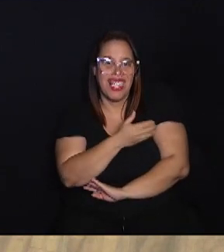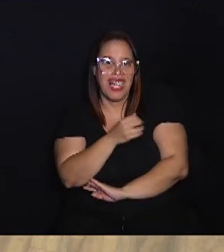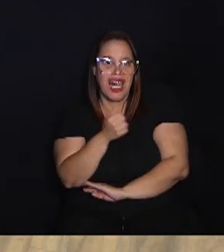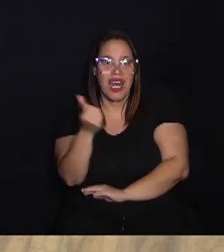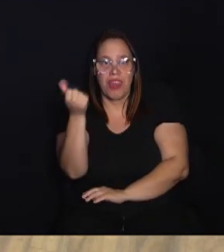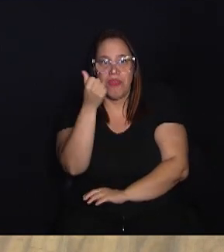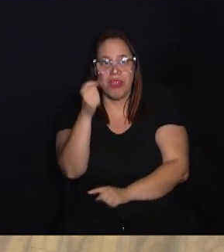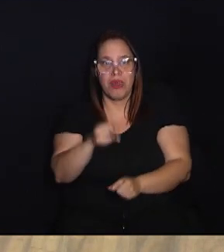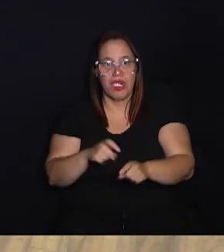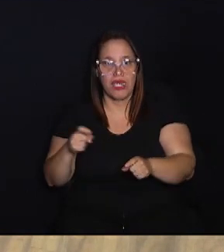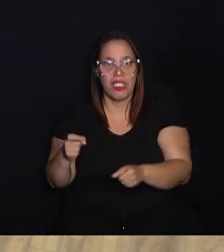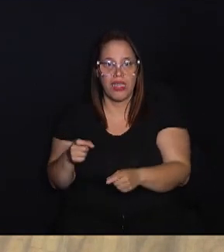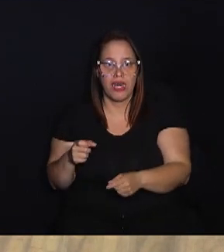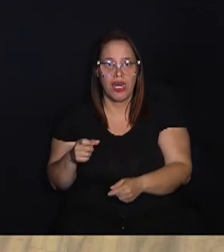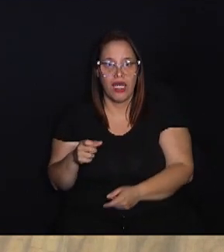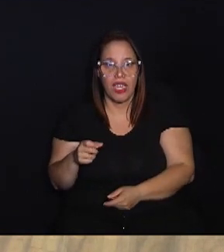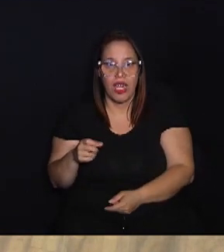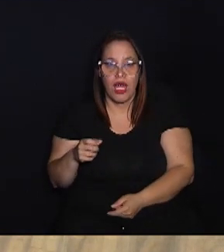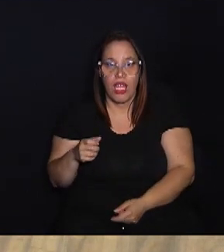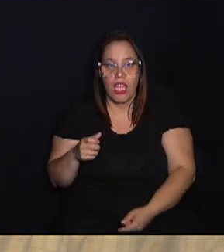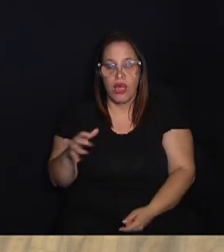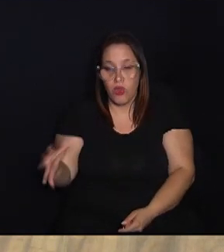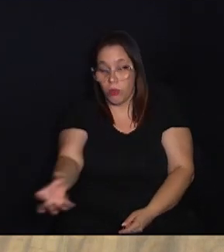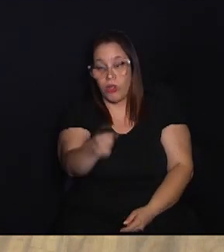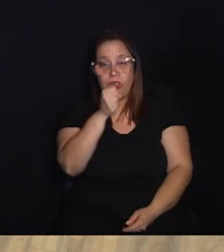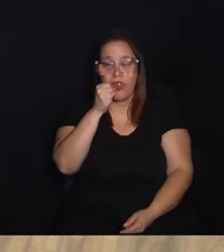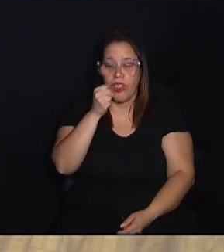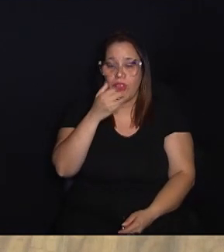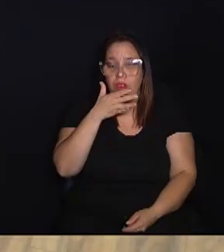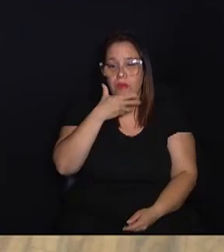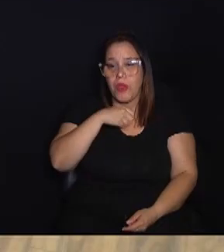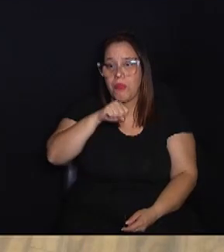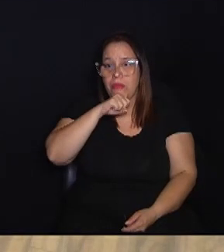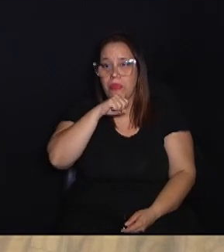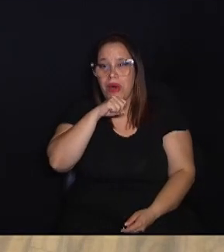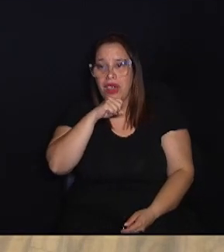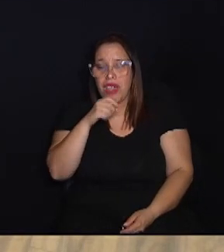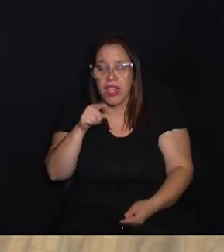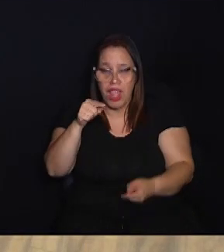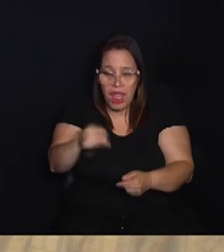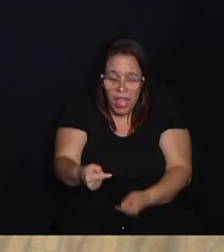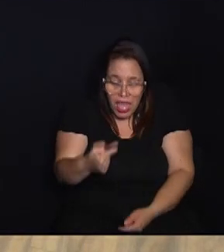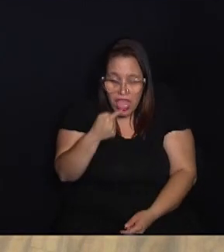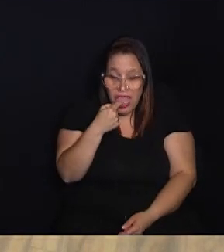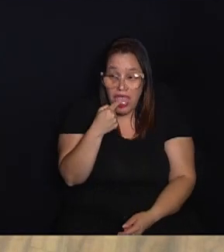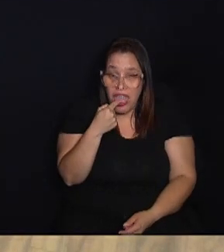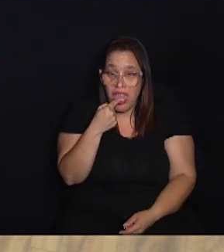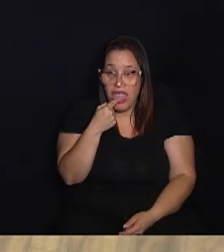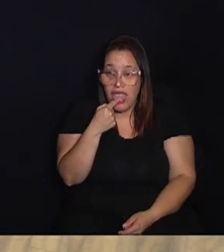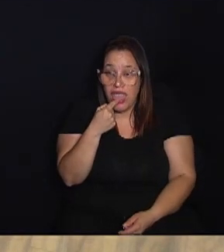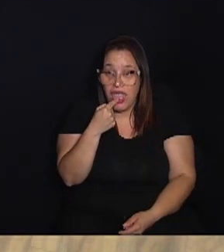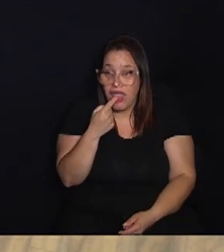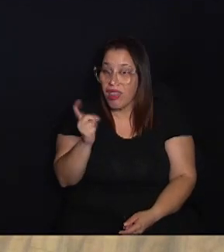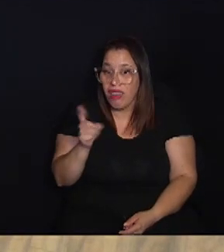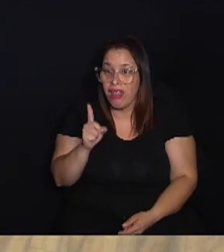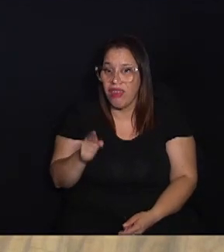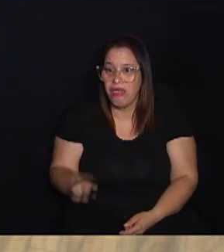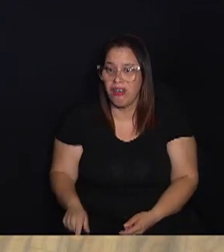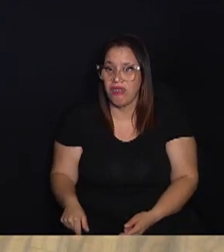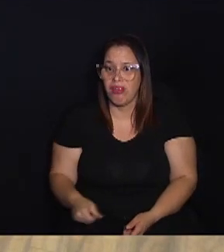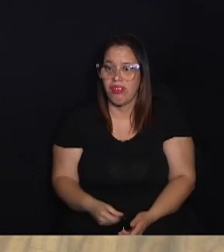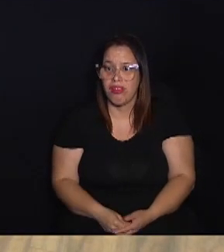primeira vez que eu experimentei cerveja foi em casa com meu pai que deixou molhar o dedo na bebida. Passa por isso também,